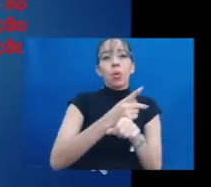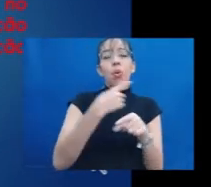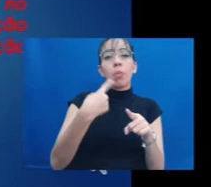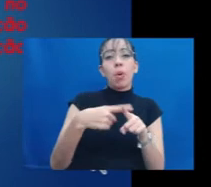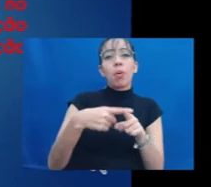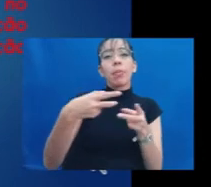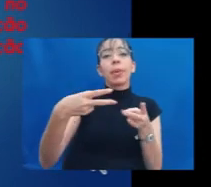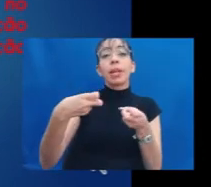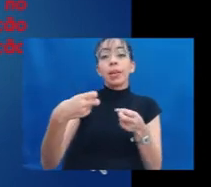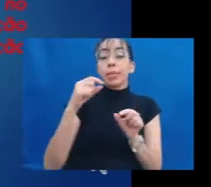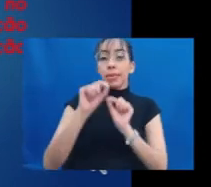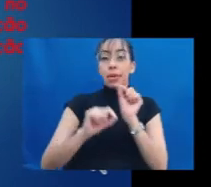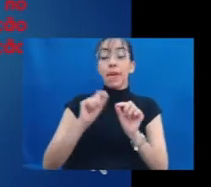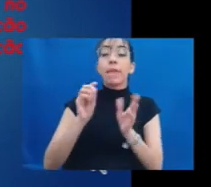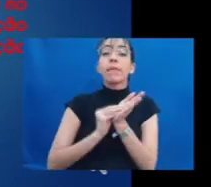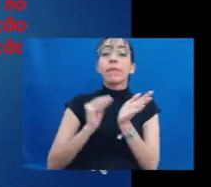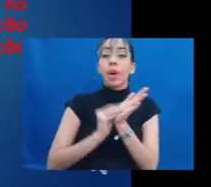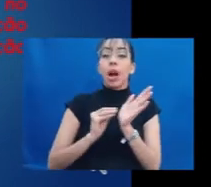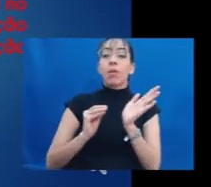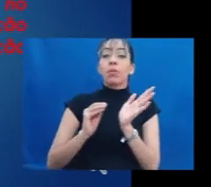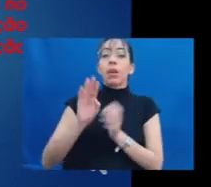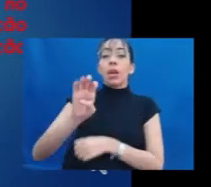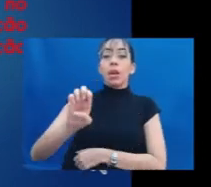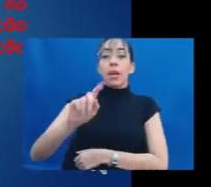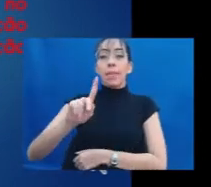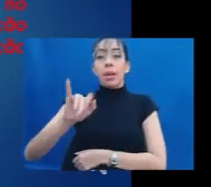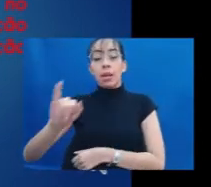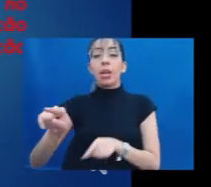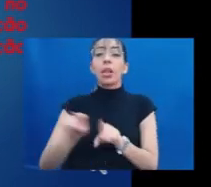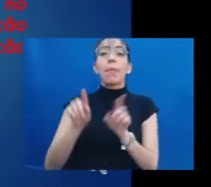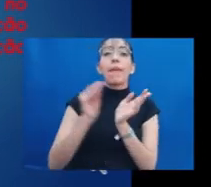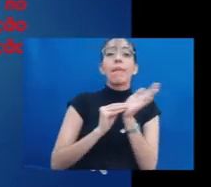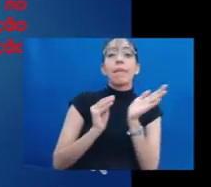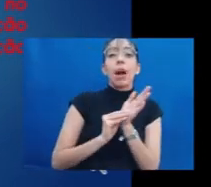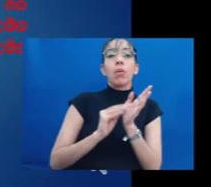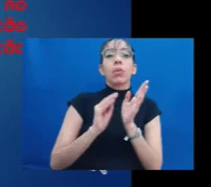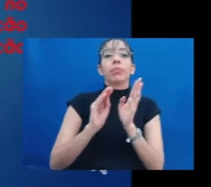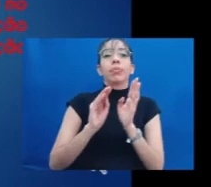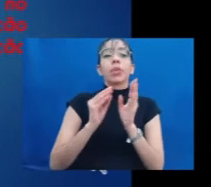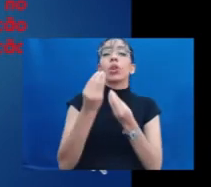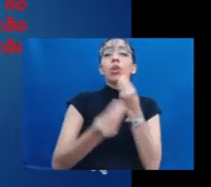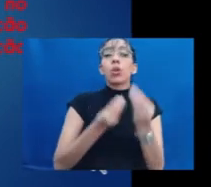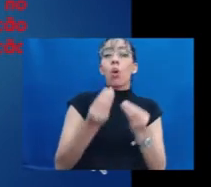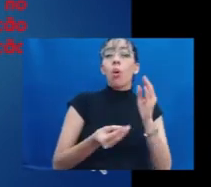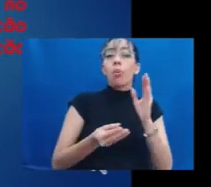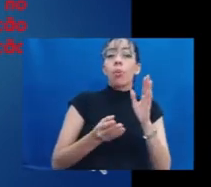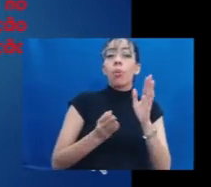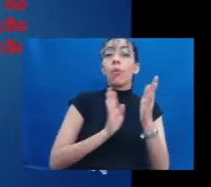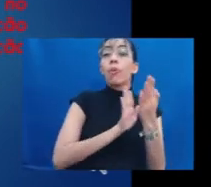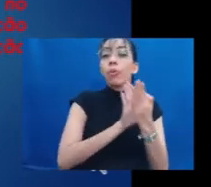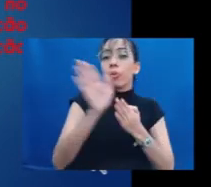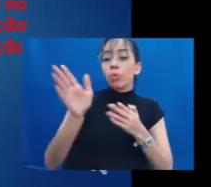Entre elas, a falta do uso de EPI pelos técnicos de laboratório, a falta de rotas de fuga no